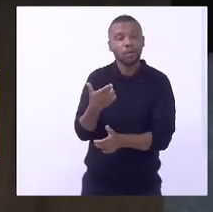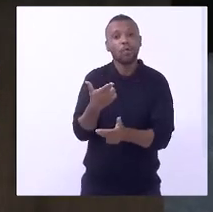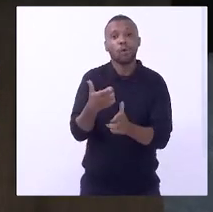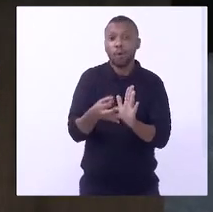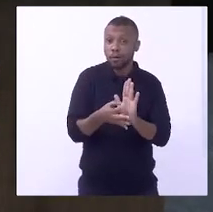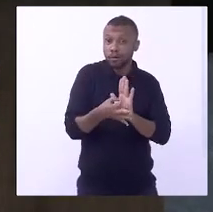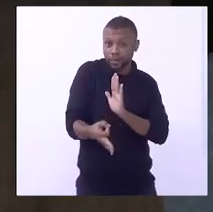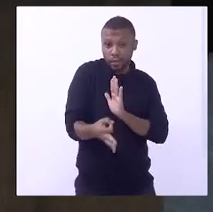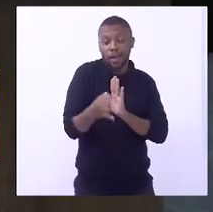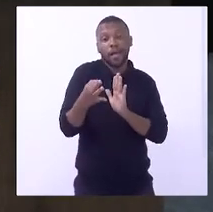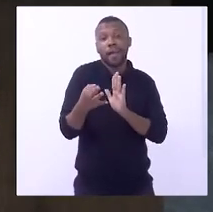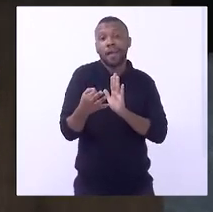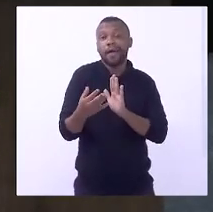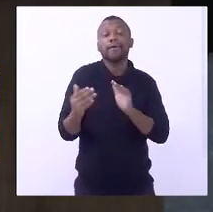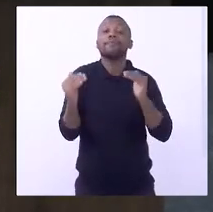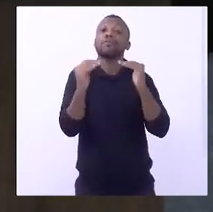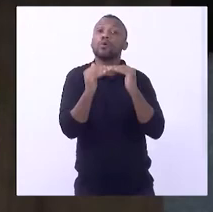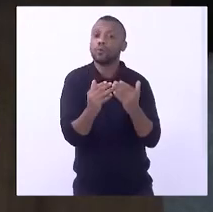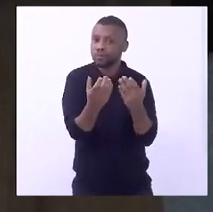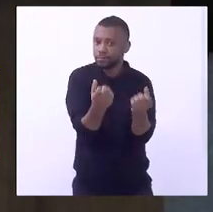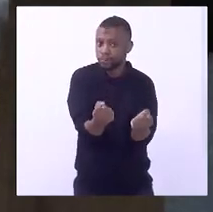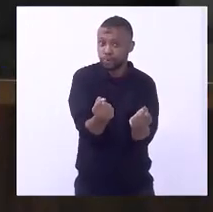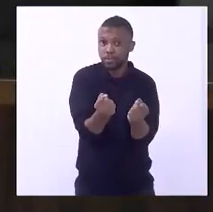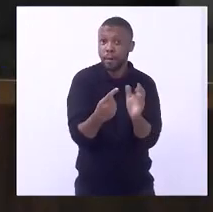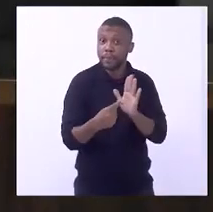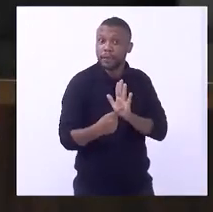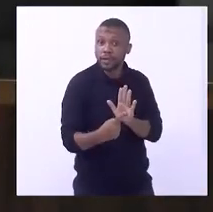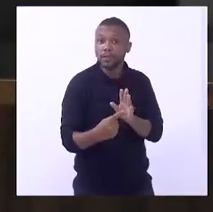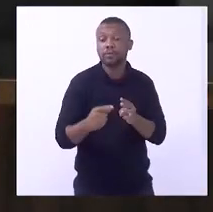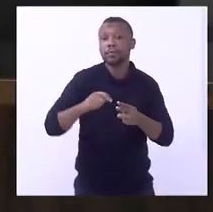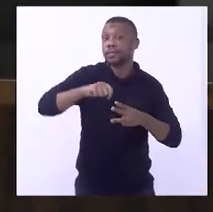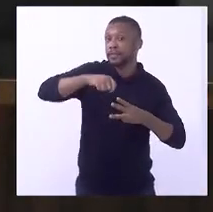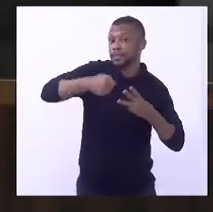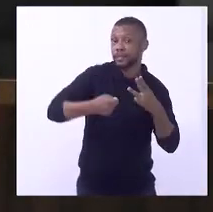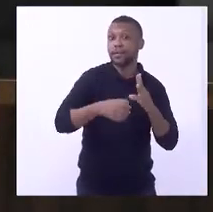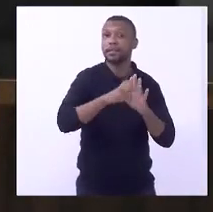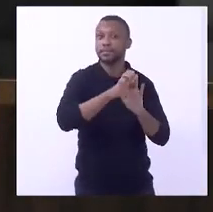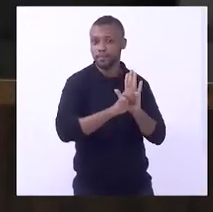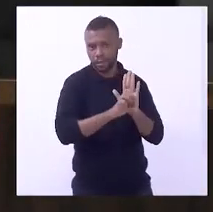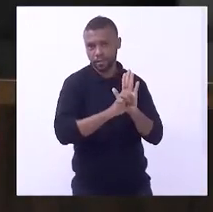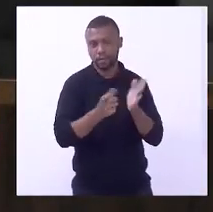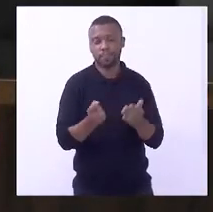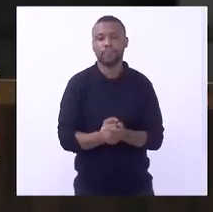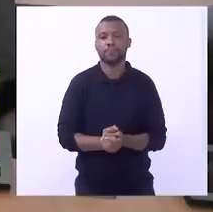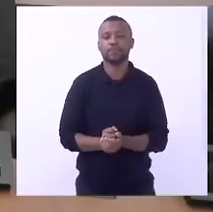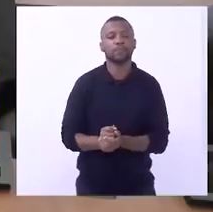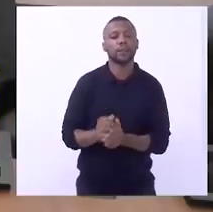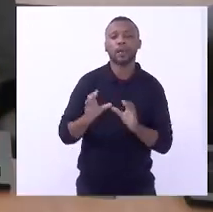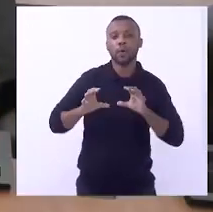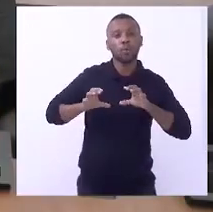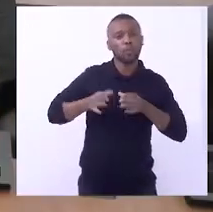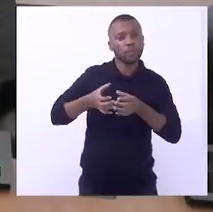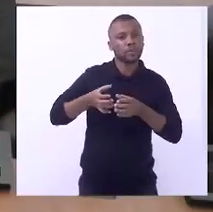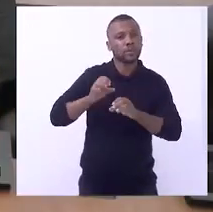emendas, apresentando três emendas. Pela Comissão de Ciência e Tecnologia, deputado Valdeque.